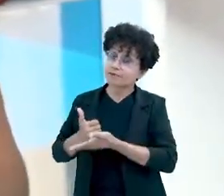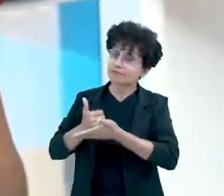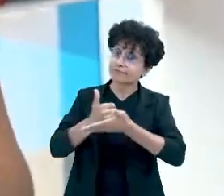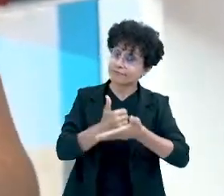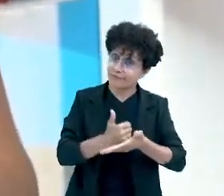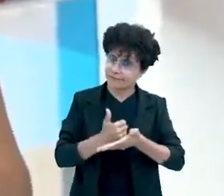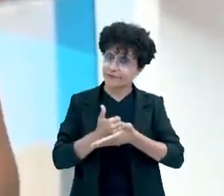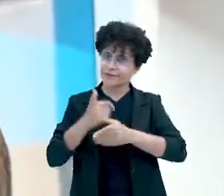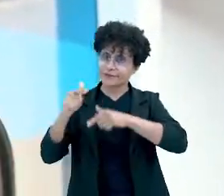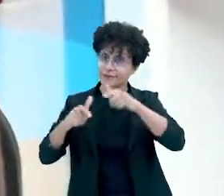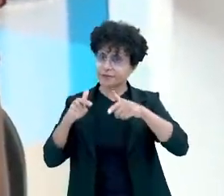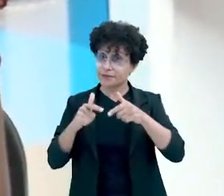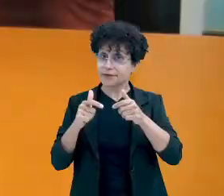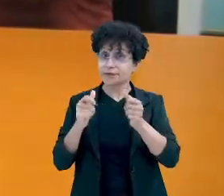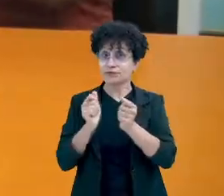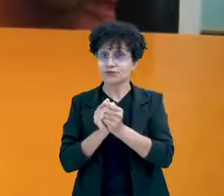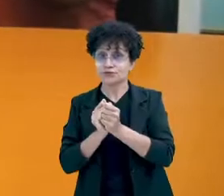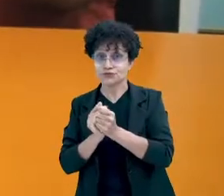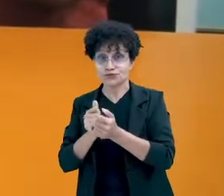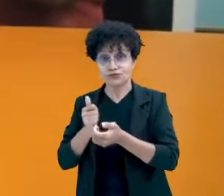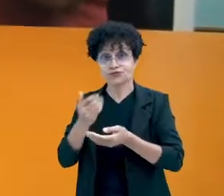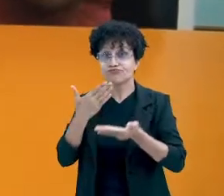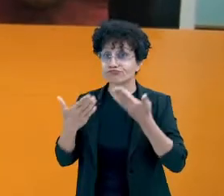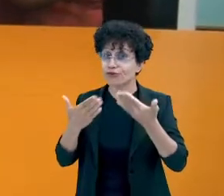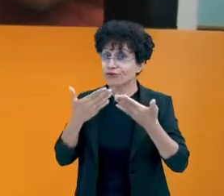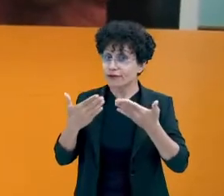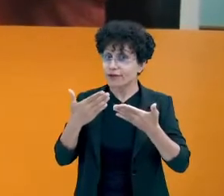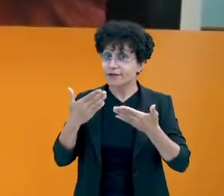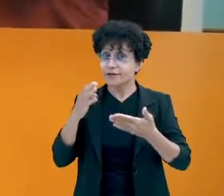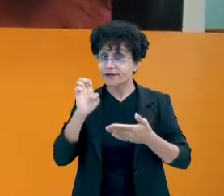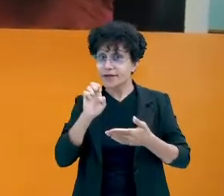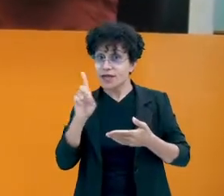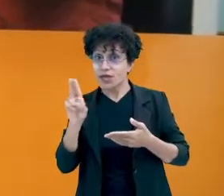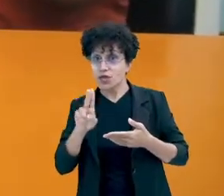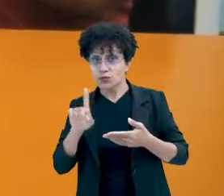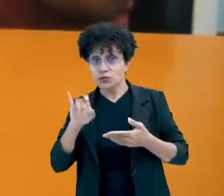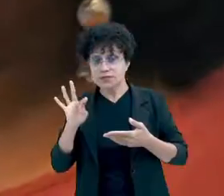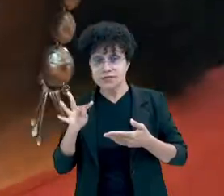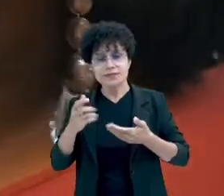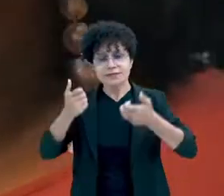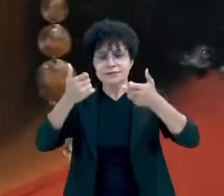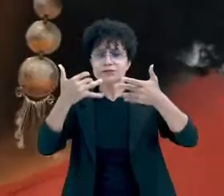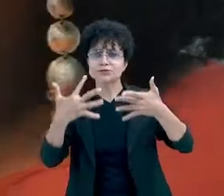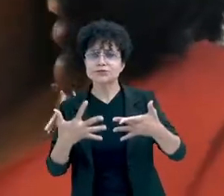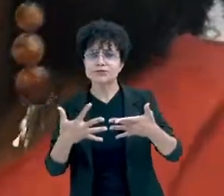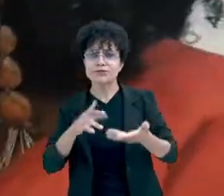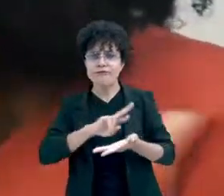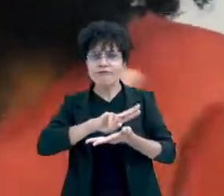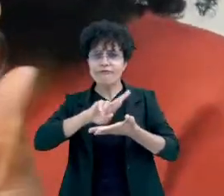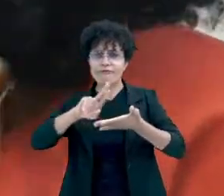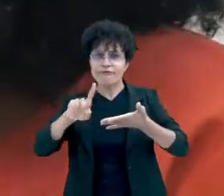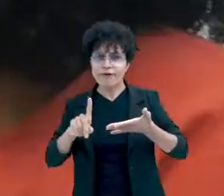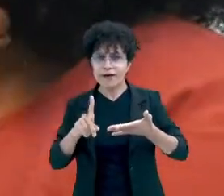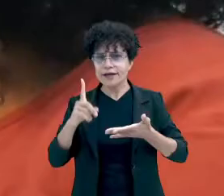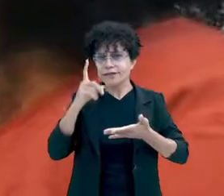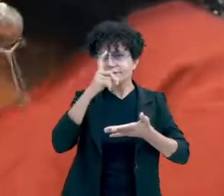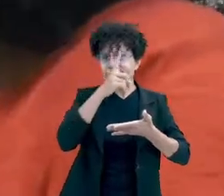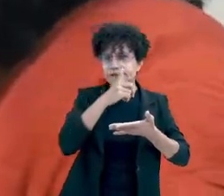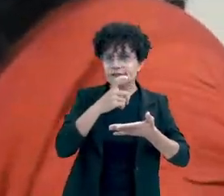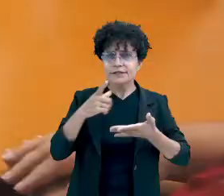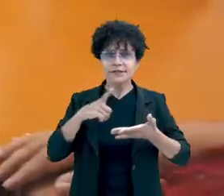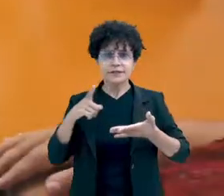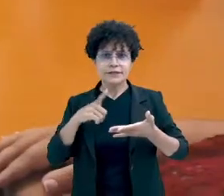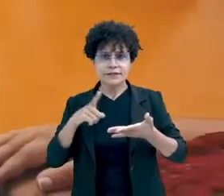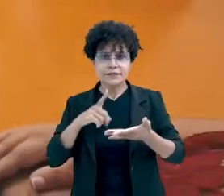também nos auxiliou na conversa com Eusita, que nos confessou as inúmeras dificuldades que encontra no dia a